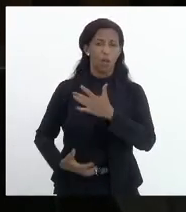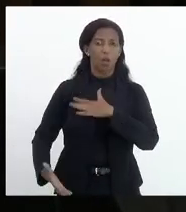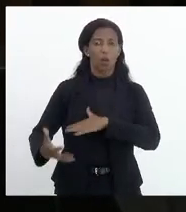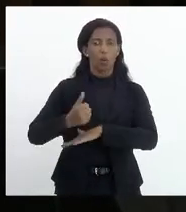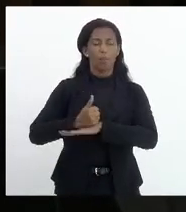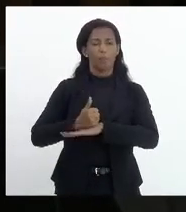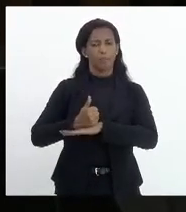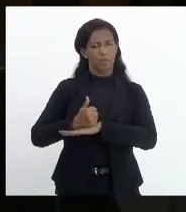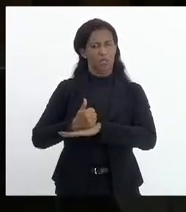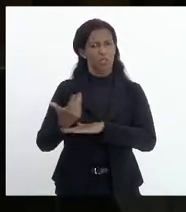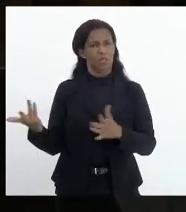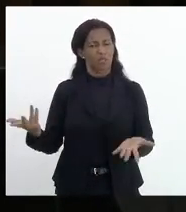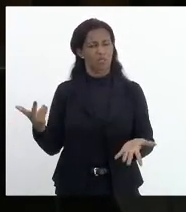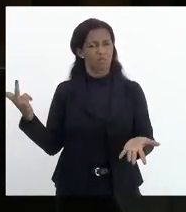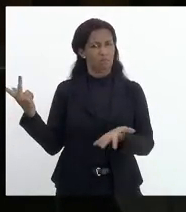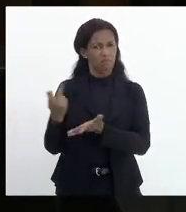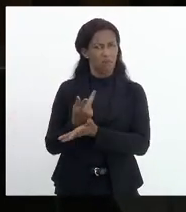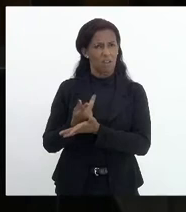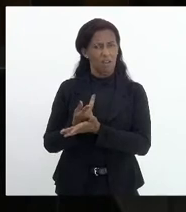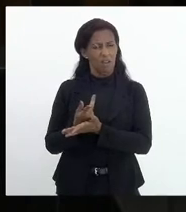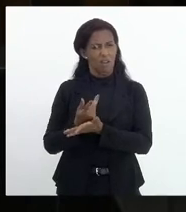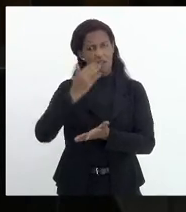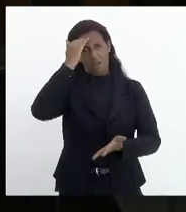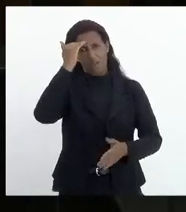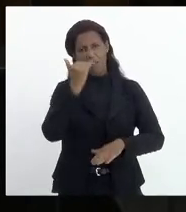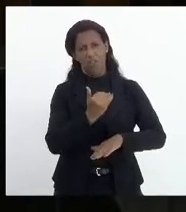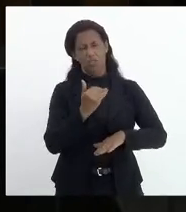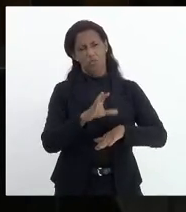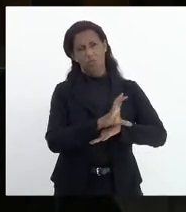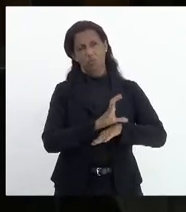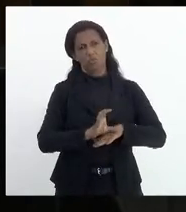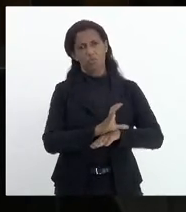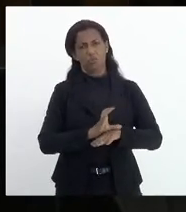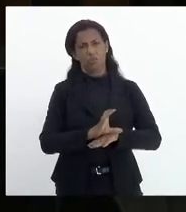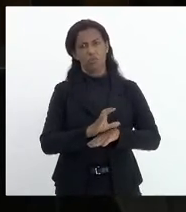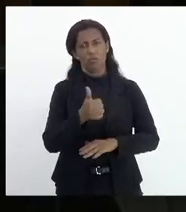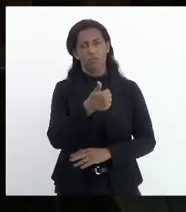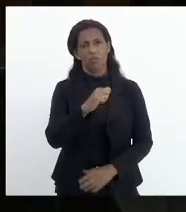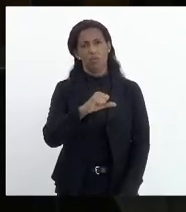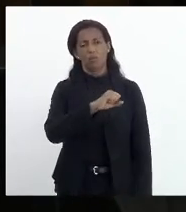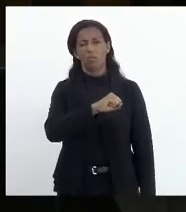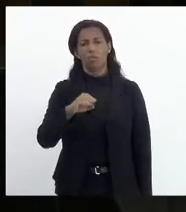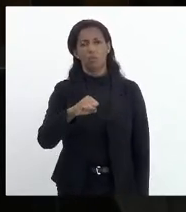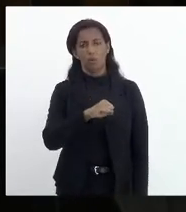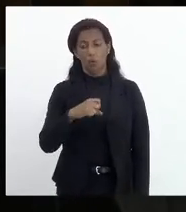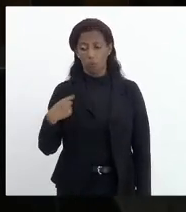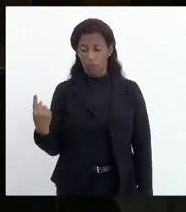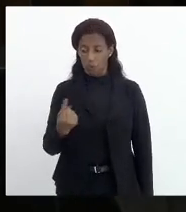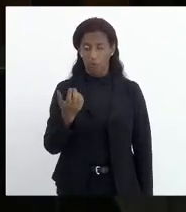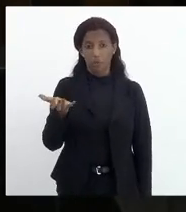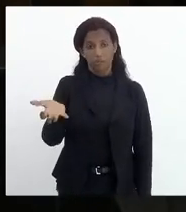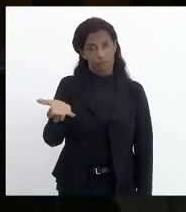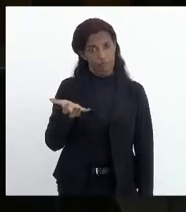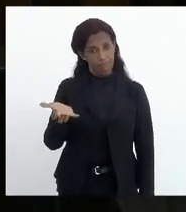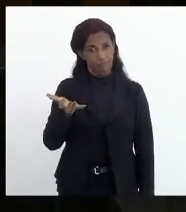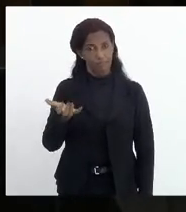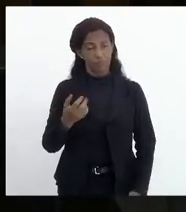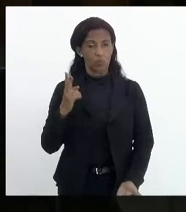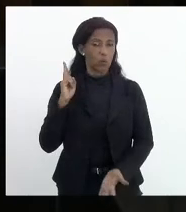e de ruptura uma construção de 88 nós queremos chora presidência